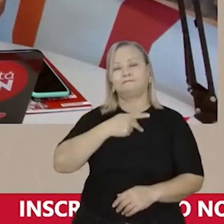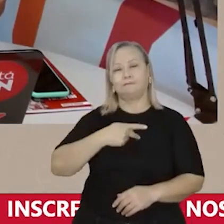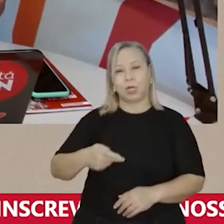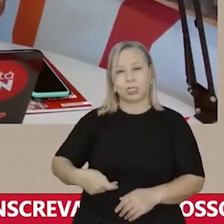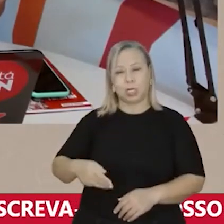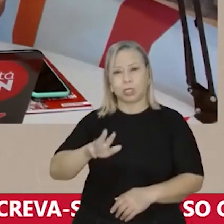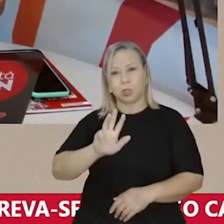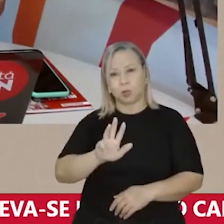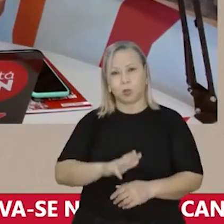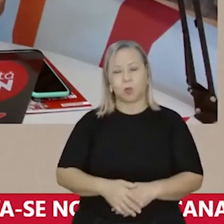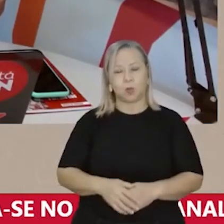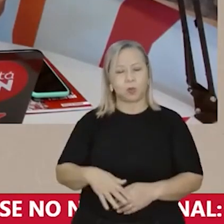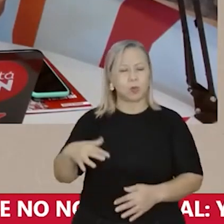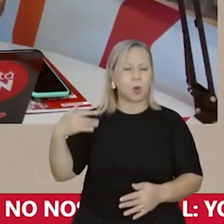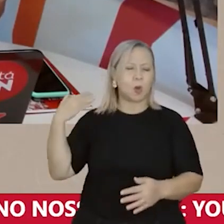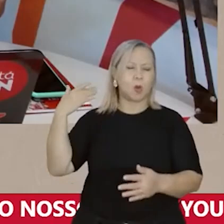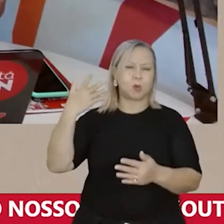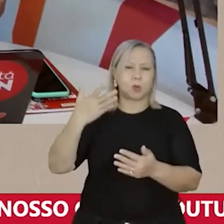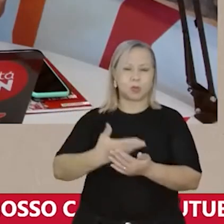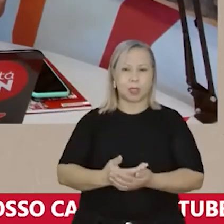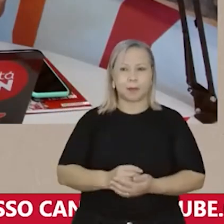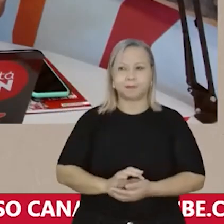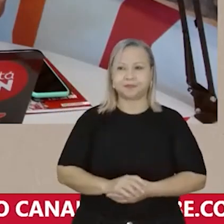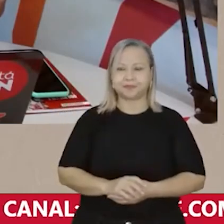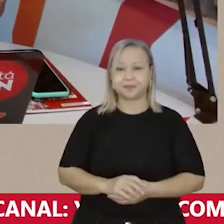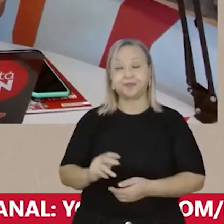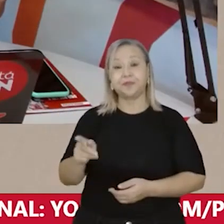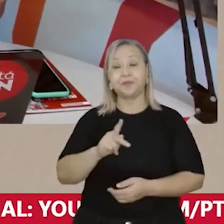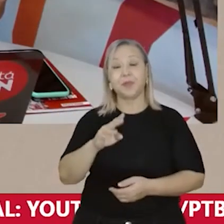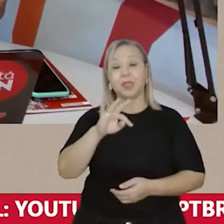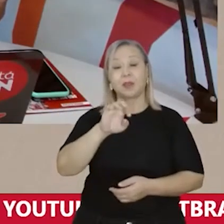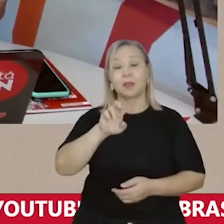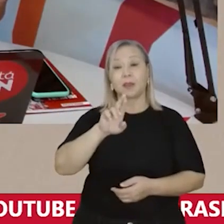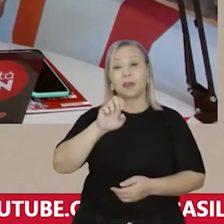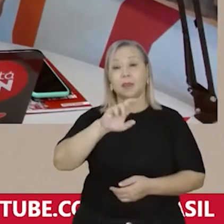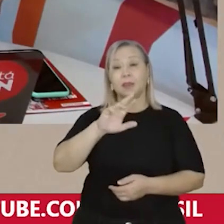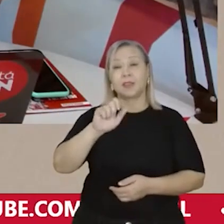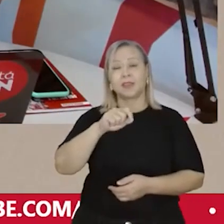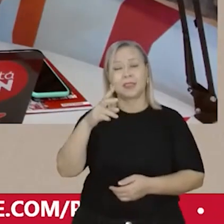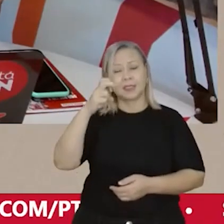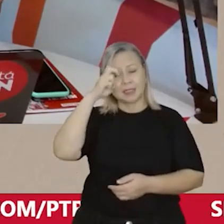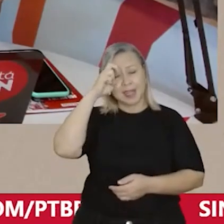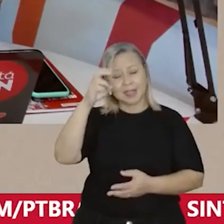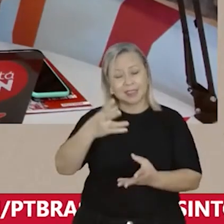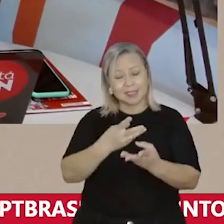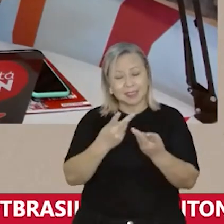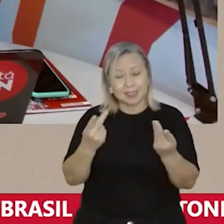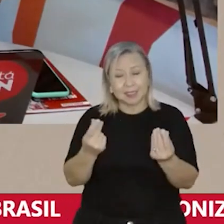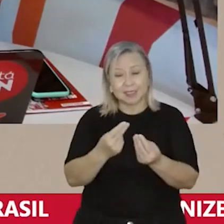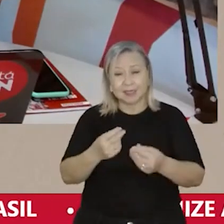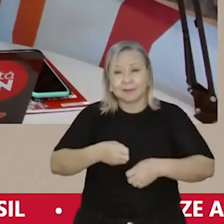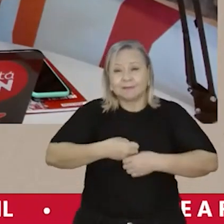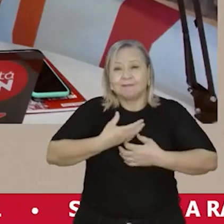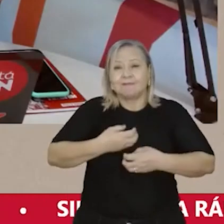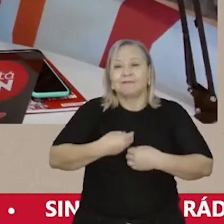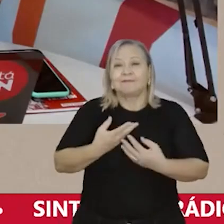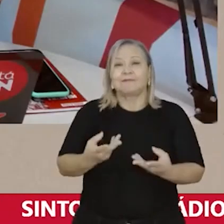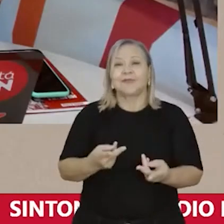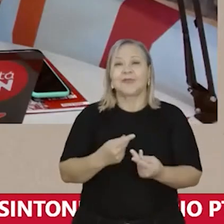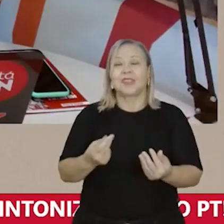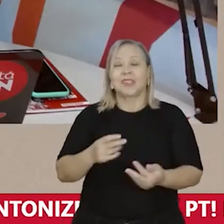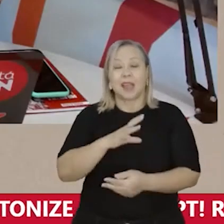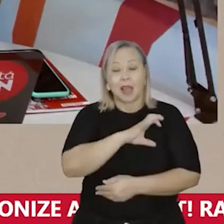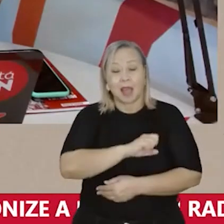Florianópolis. A Priscila Estevão diz: a professora Tereza Campelo é incrível, inteligente e sensível. Amo demais. Olha aí que coisa